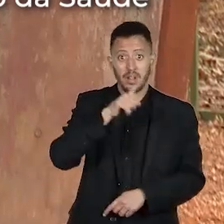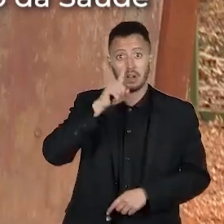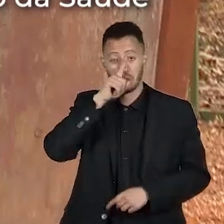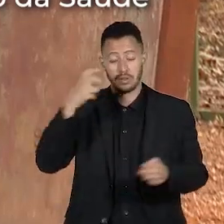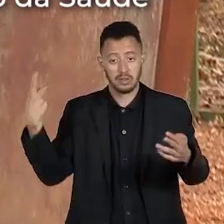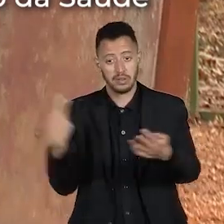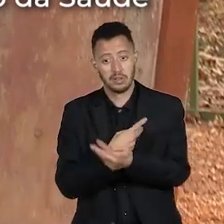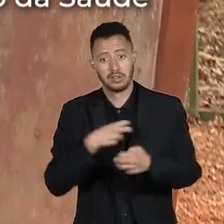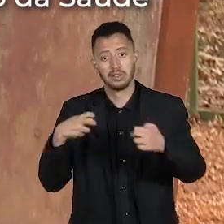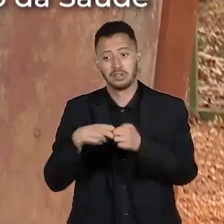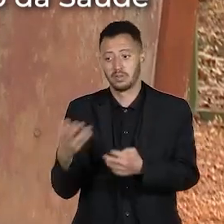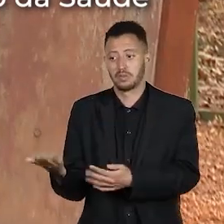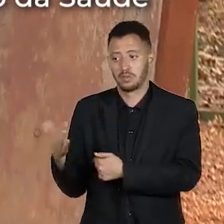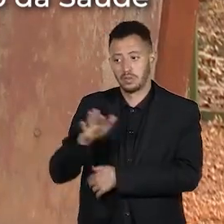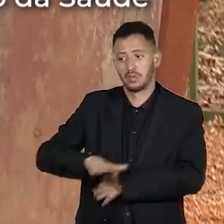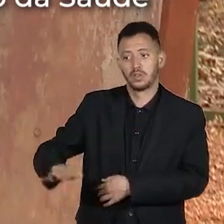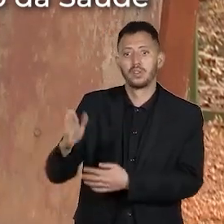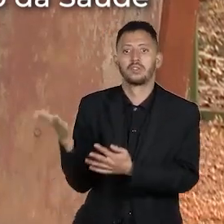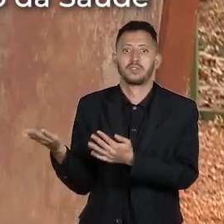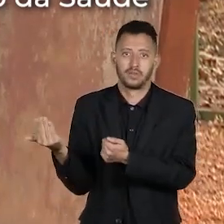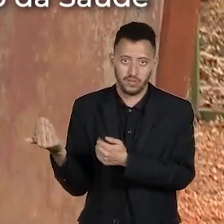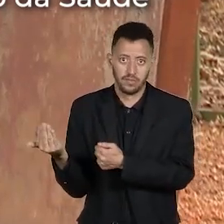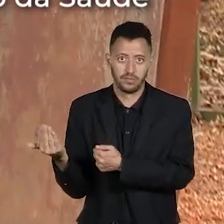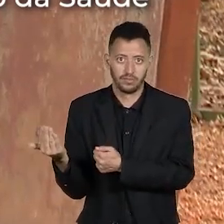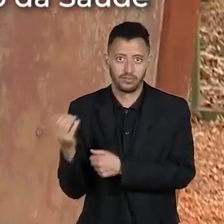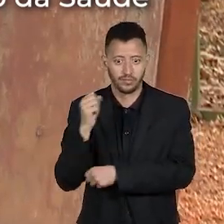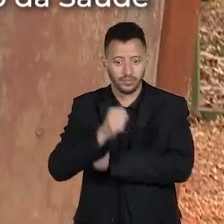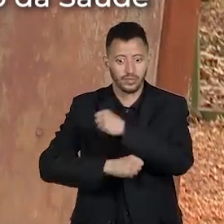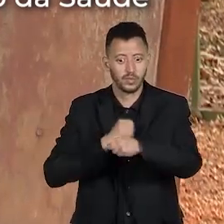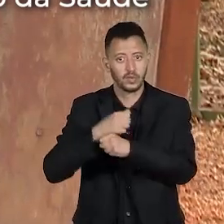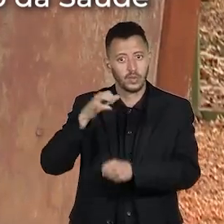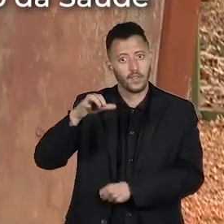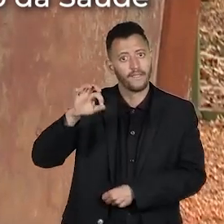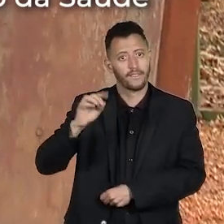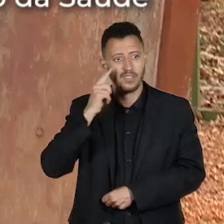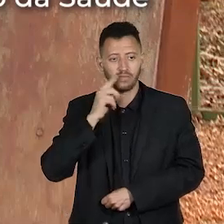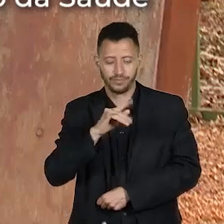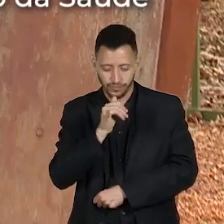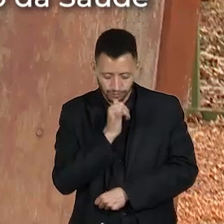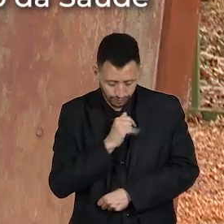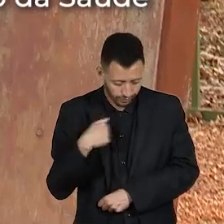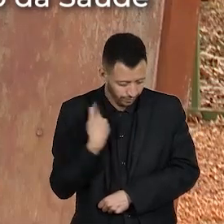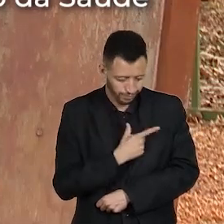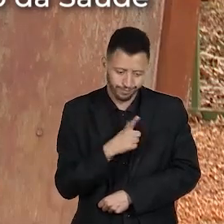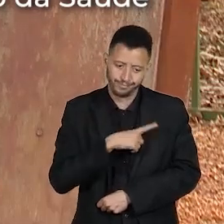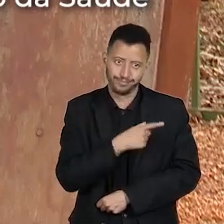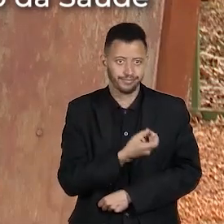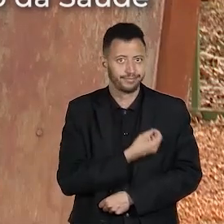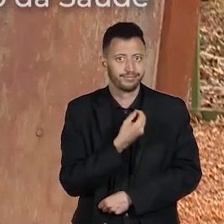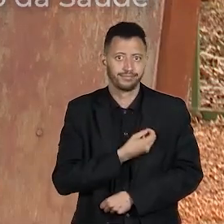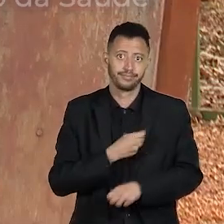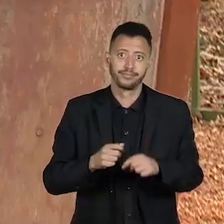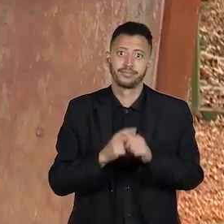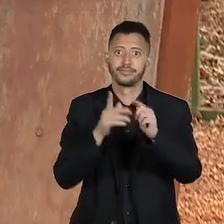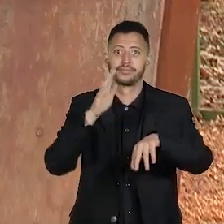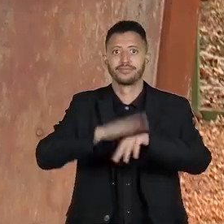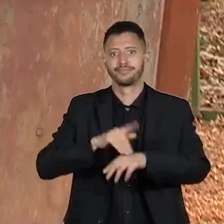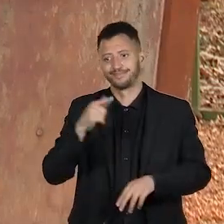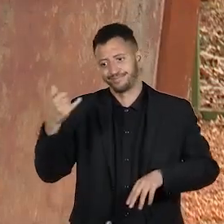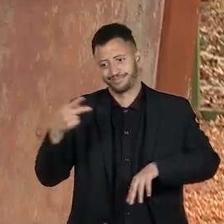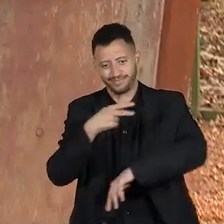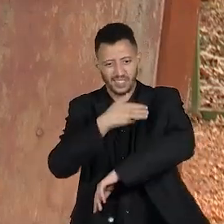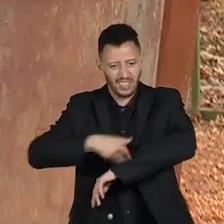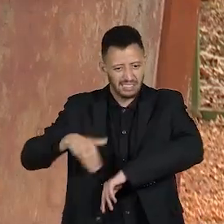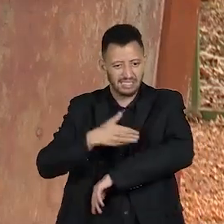acidentes graves de trabalho envolvendo crianças e adolescentes. 290 delas, infelizmente, não sobreviveram. Mas, além